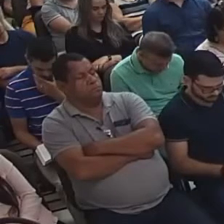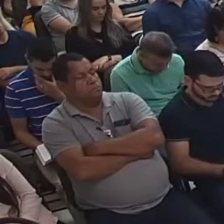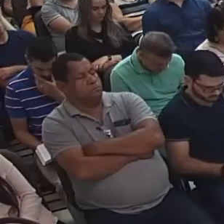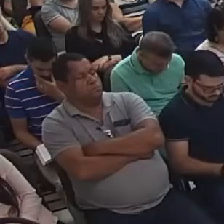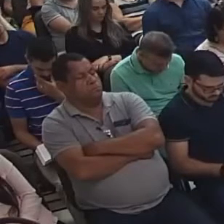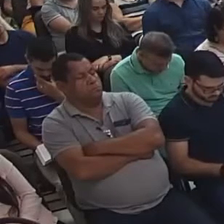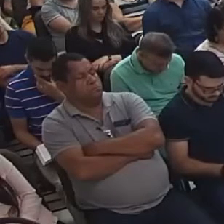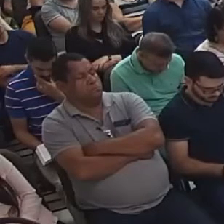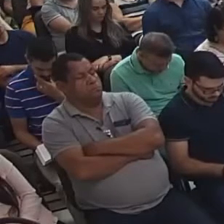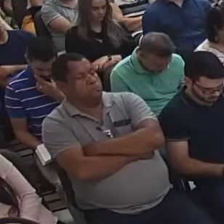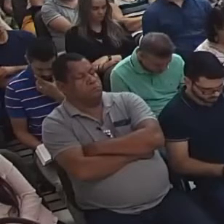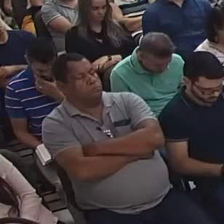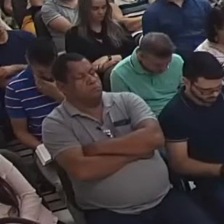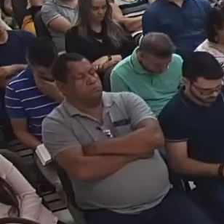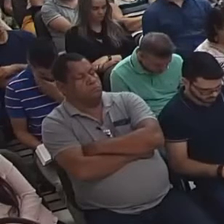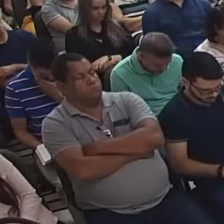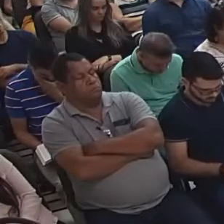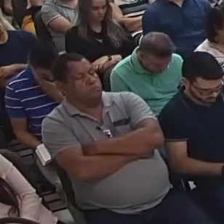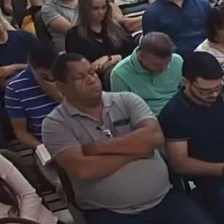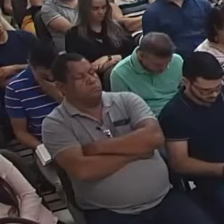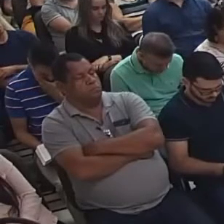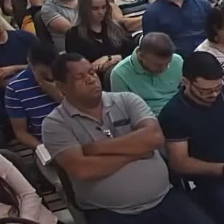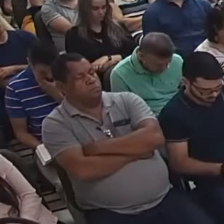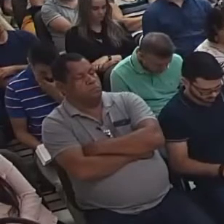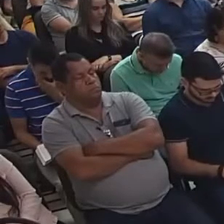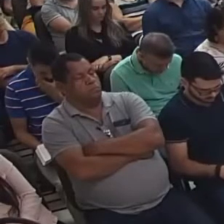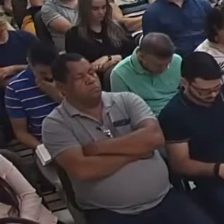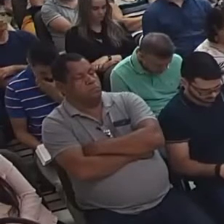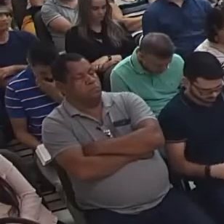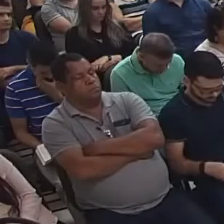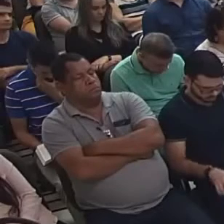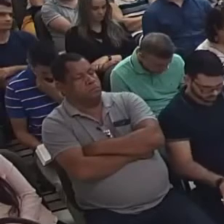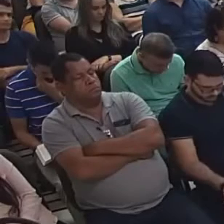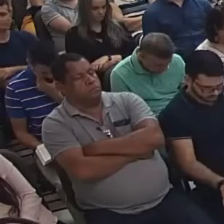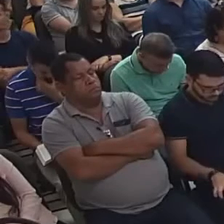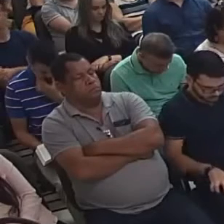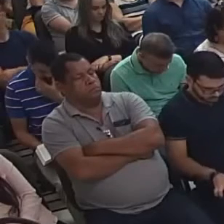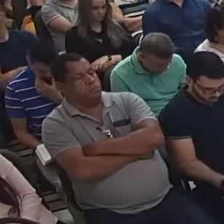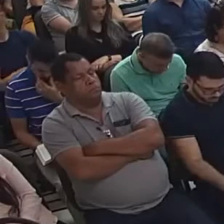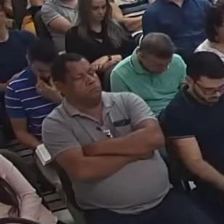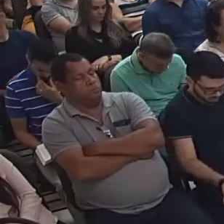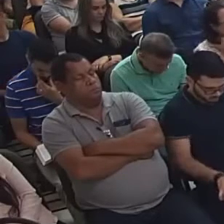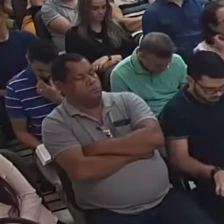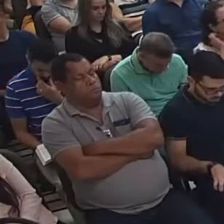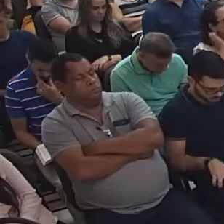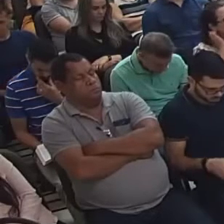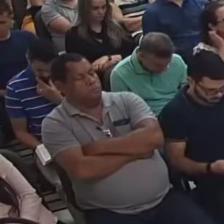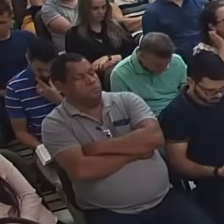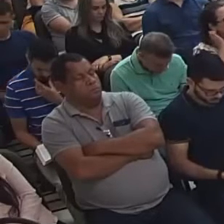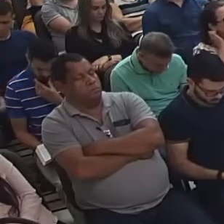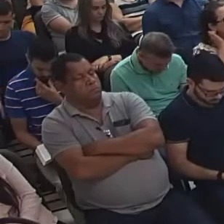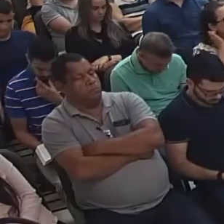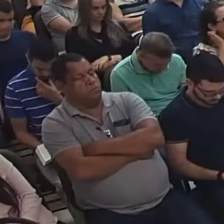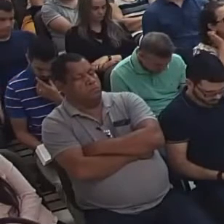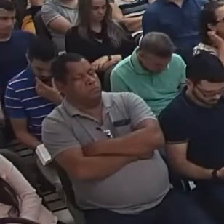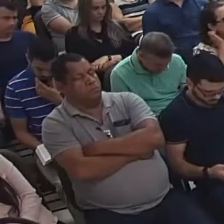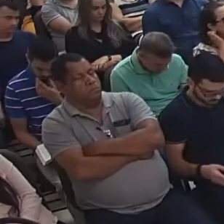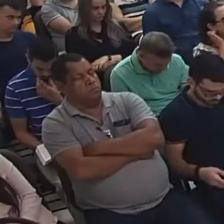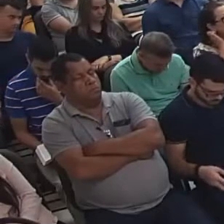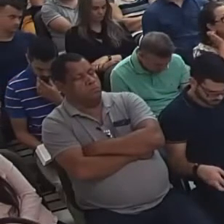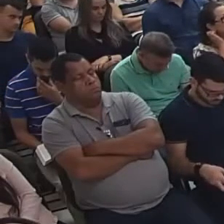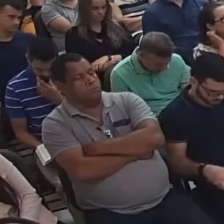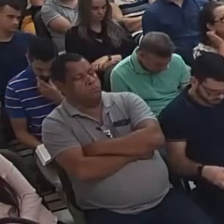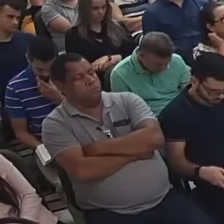serviremos ao Senhor os irmãos Essa é a oração de um pai que